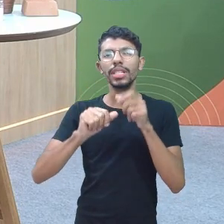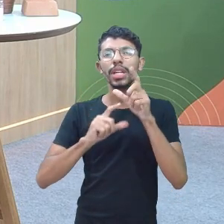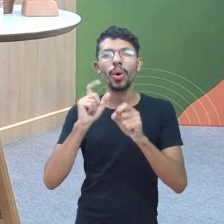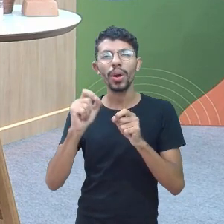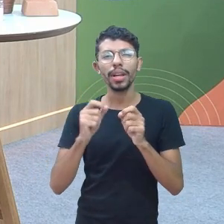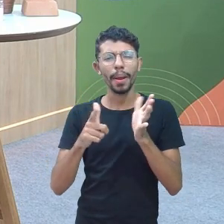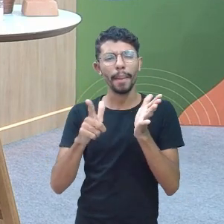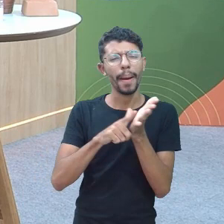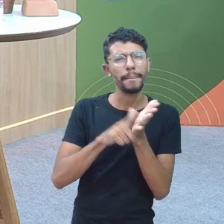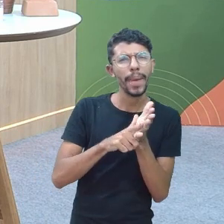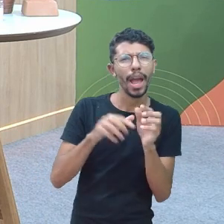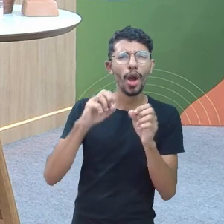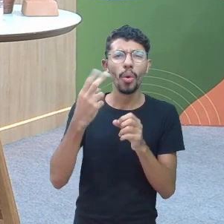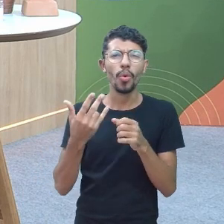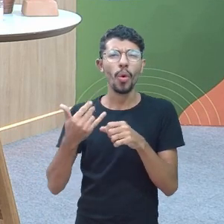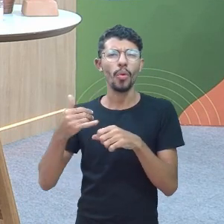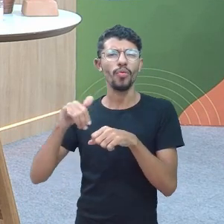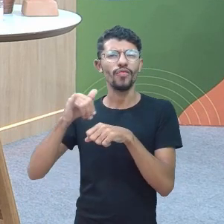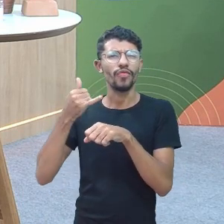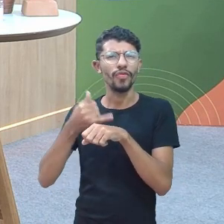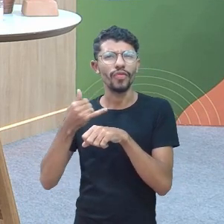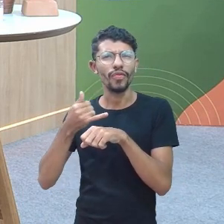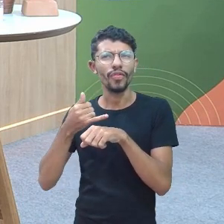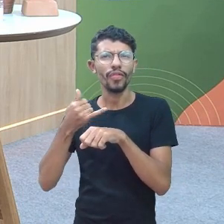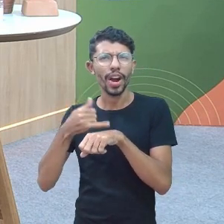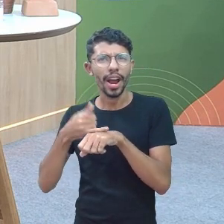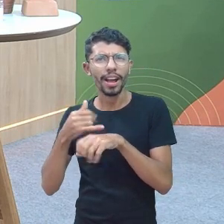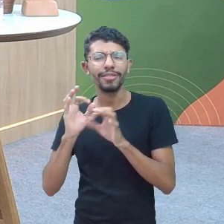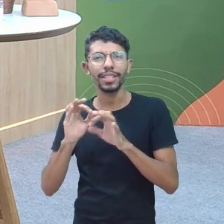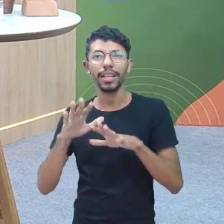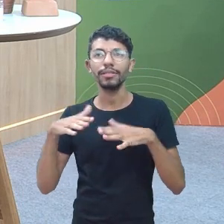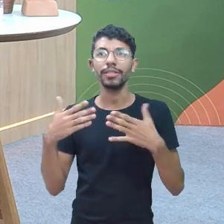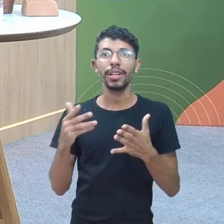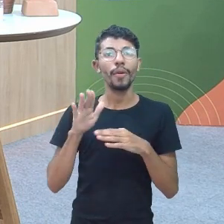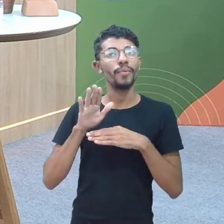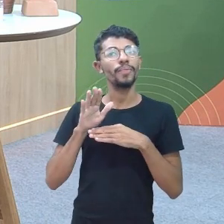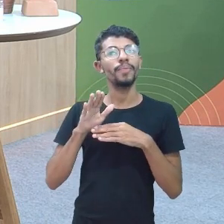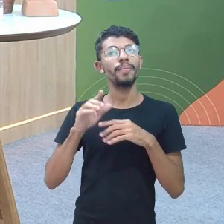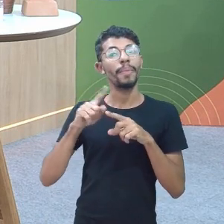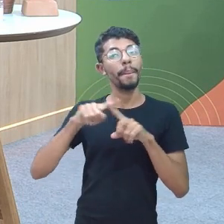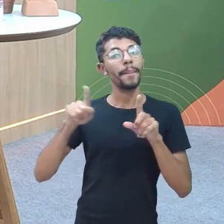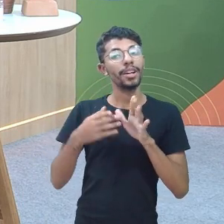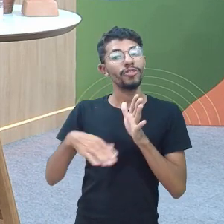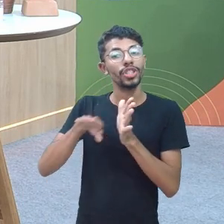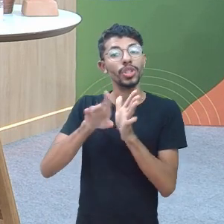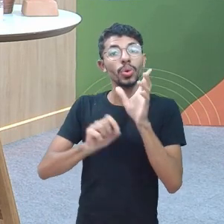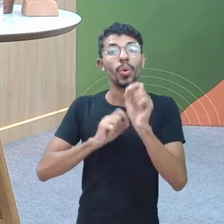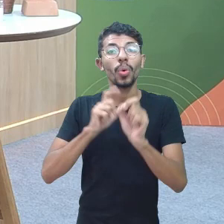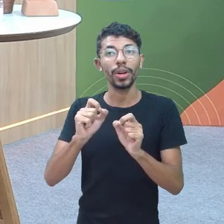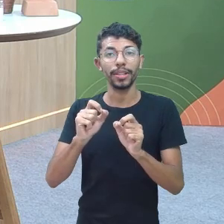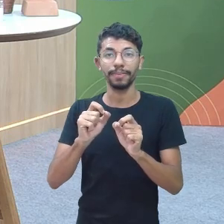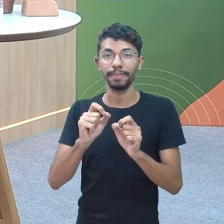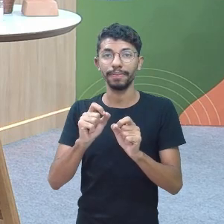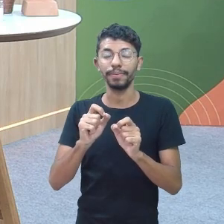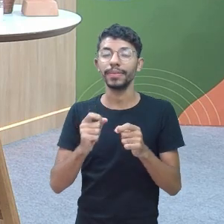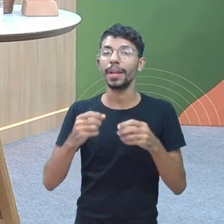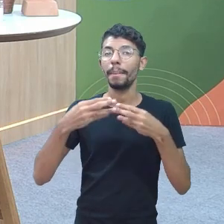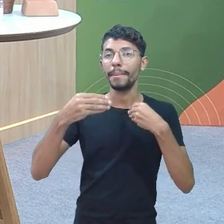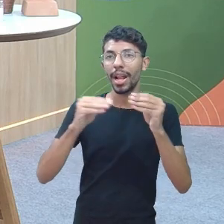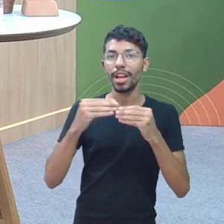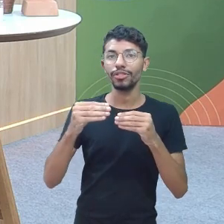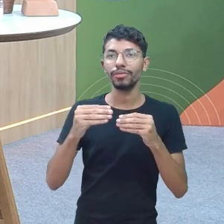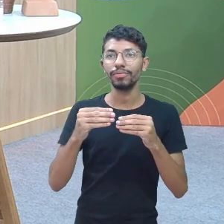plástico, facilitando a vida. Os recipientes poderiam cair no chão e não quebrava, não machucava, não cortava